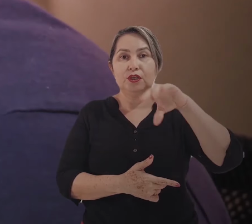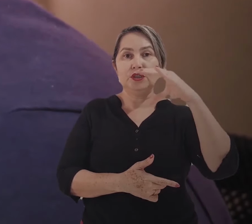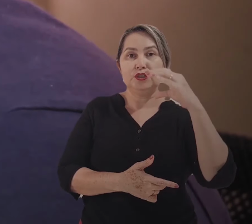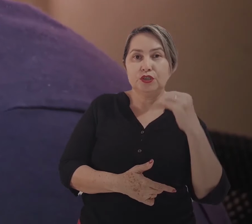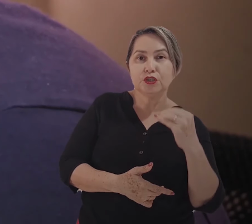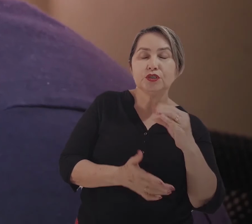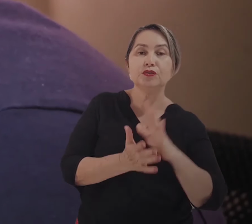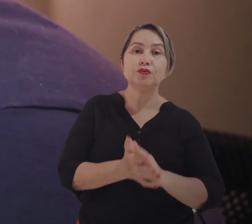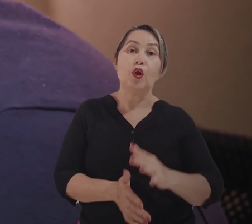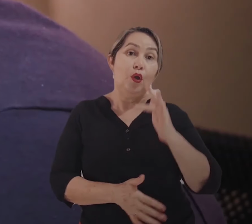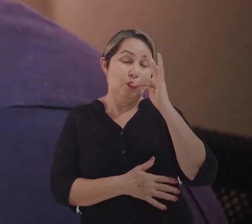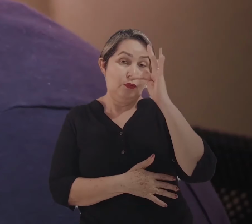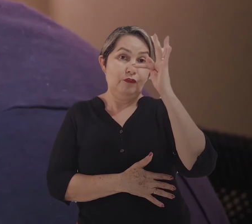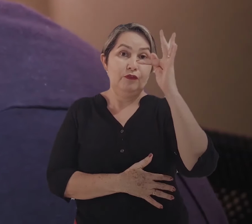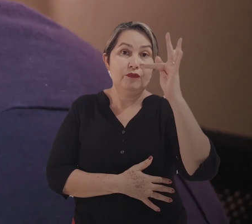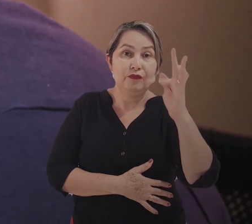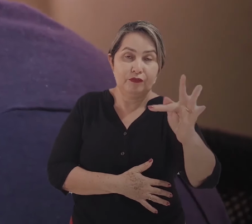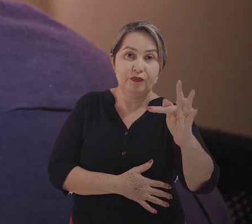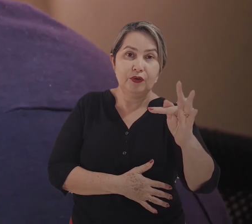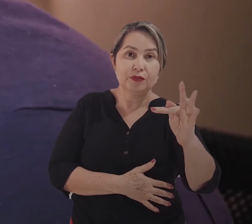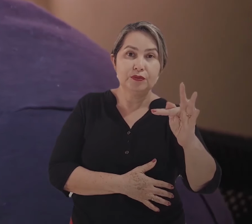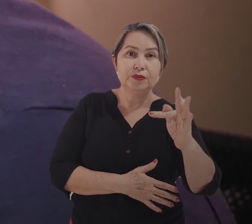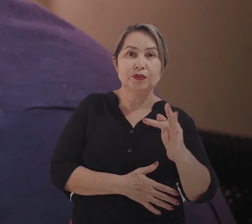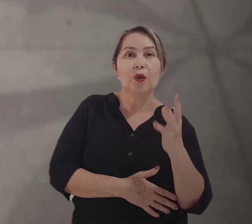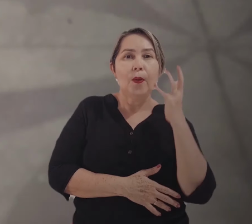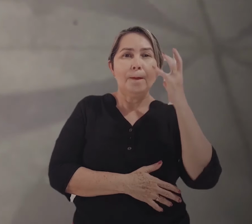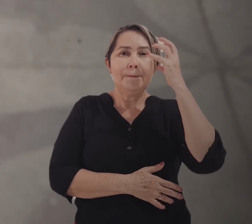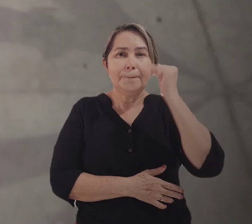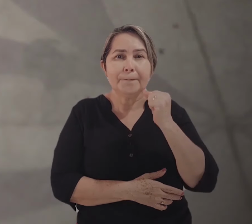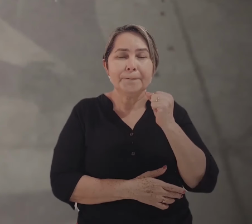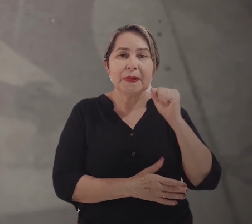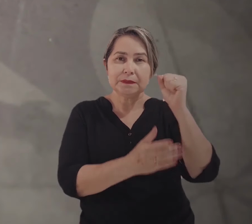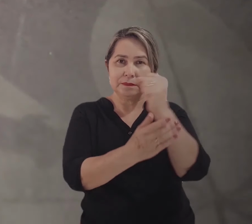no futuro serão patrimônios tombados pela cidade de Marabá.